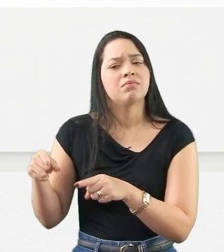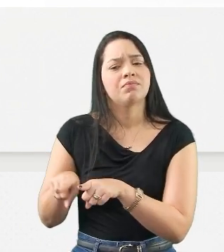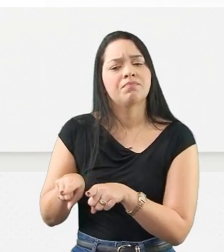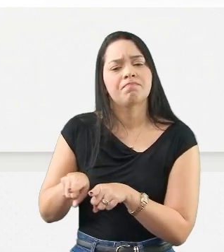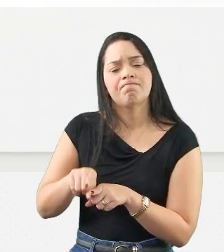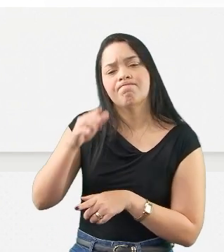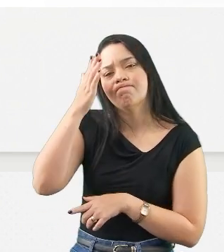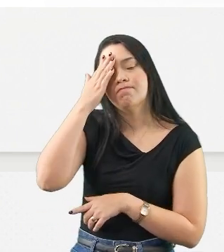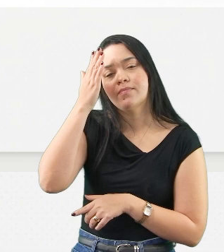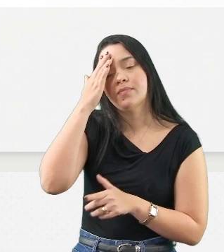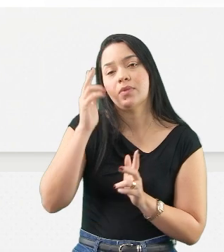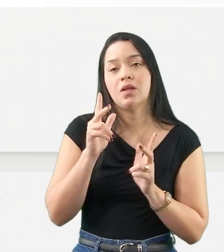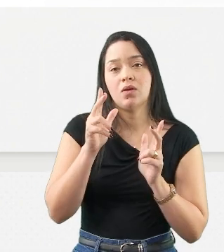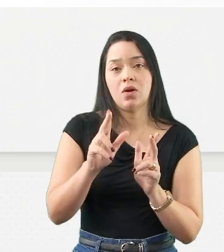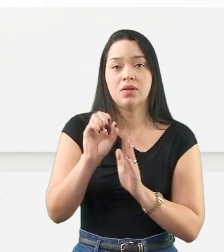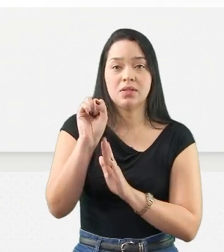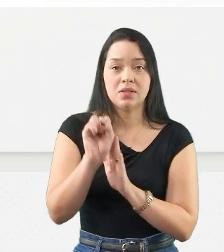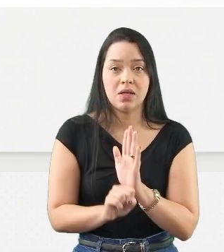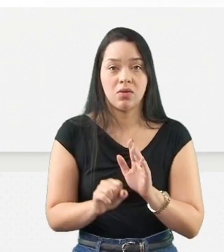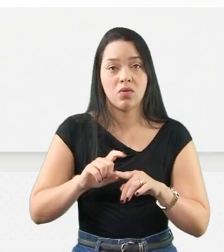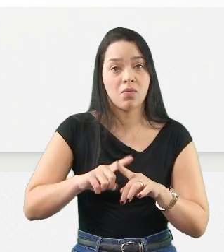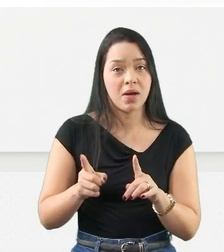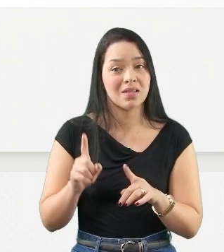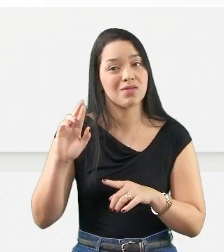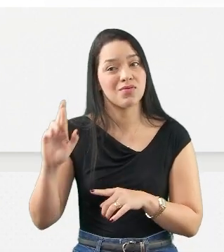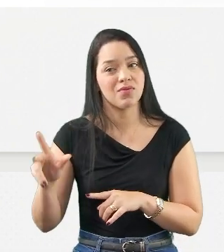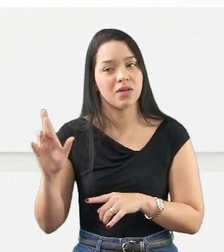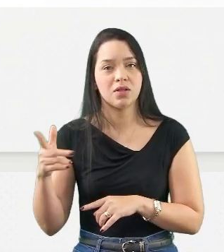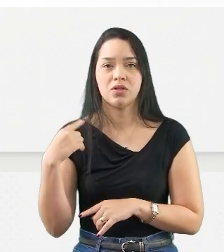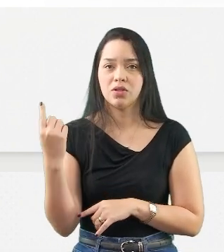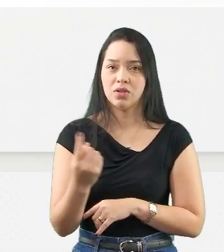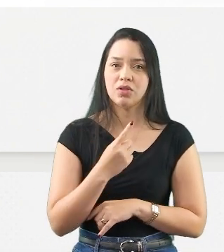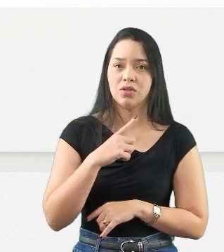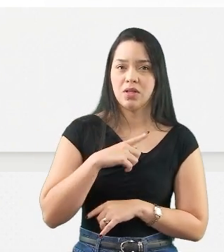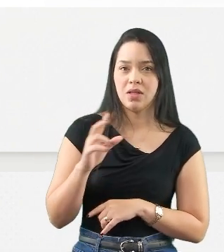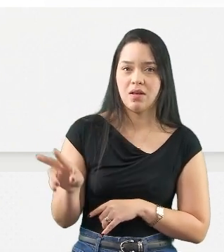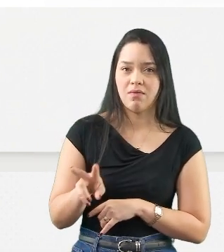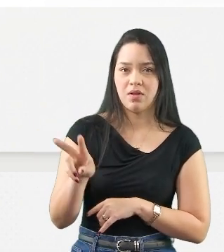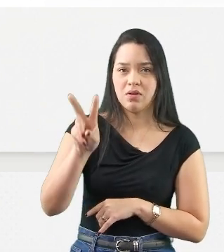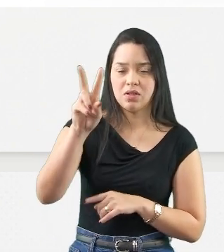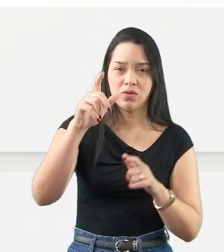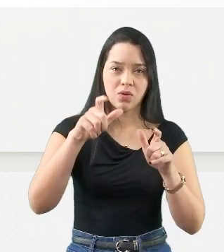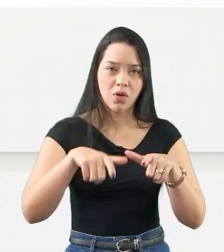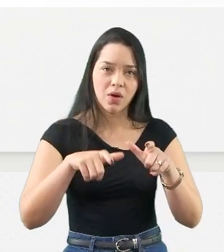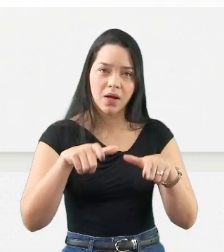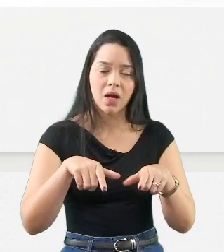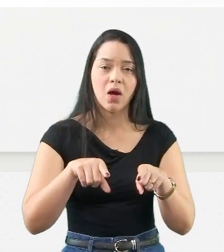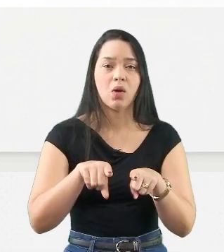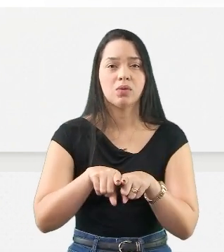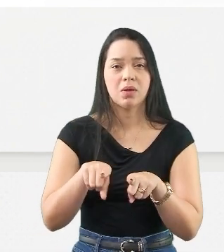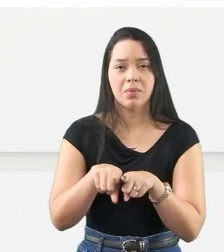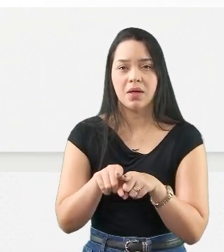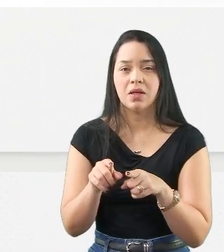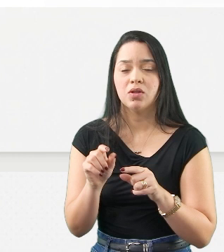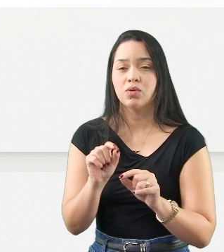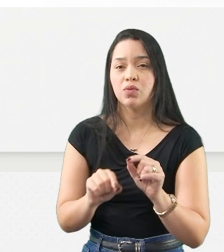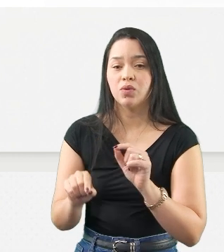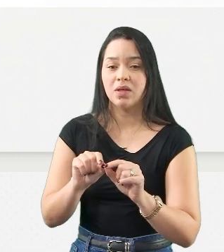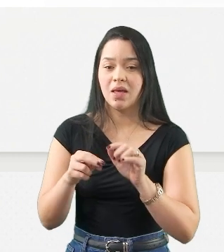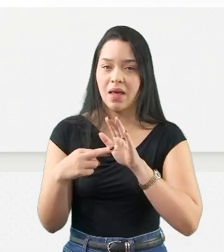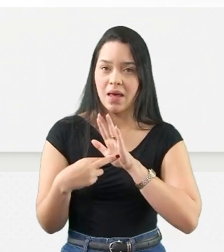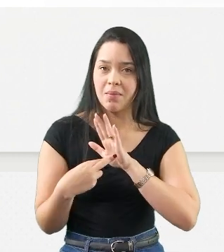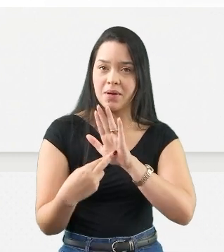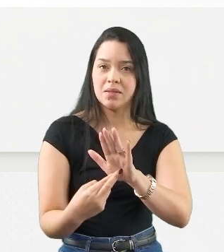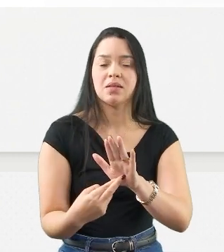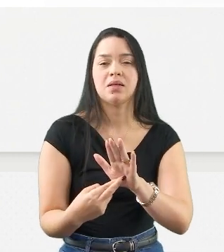que é o mesmo século, mas ele é um pouquinho diferente quando a gente tem a questão da valorização do local, a valorização daquilo que representa